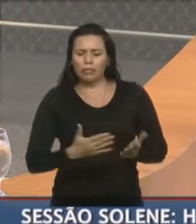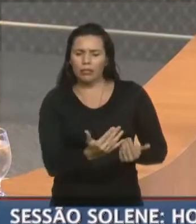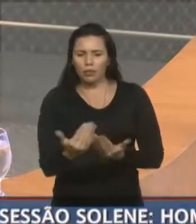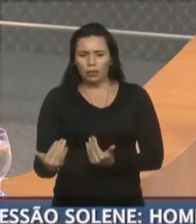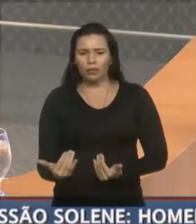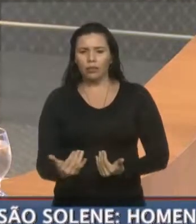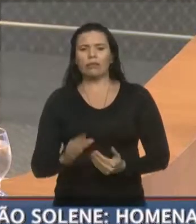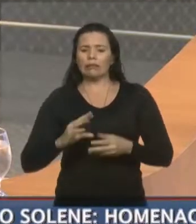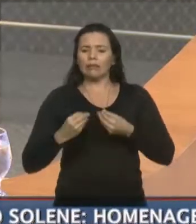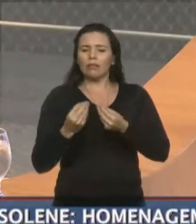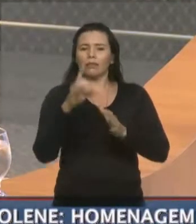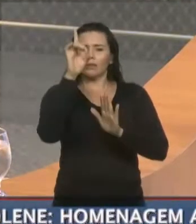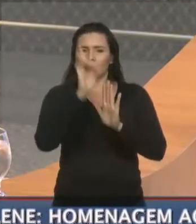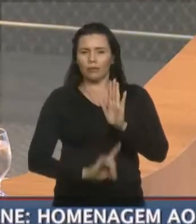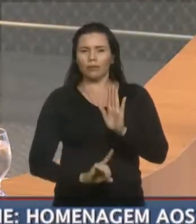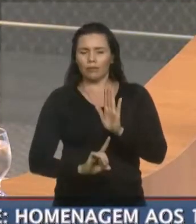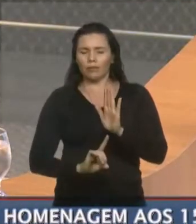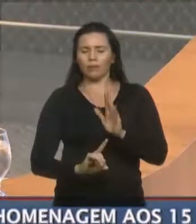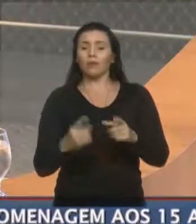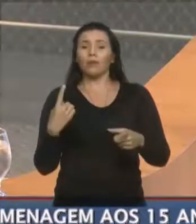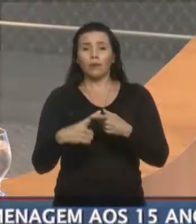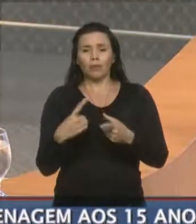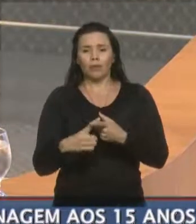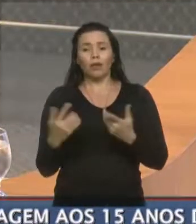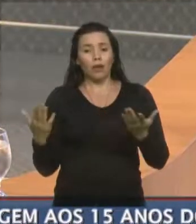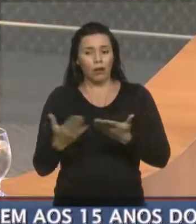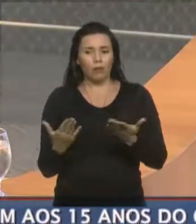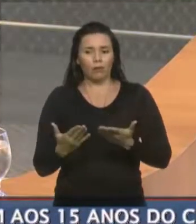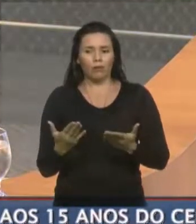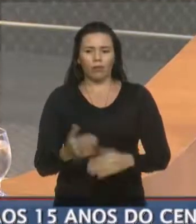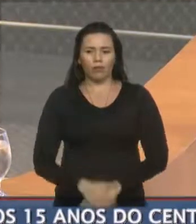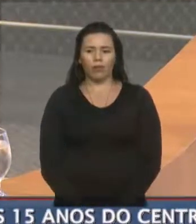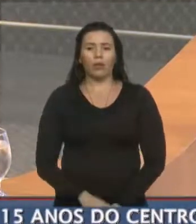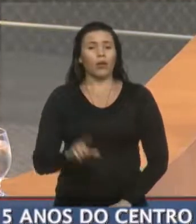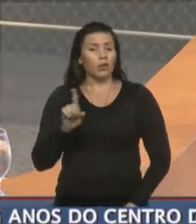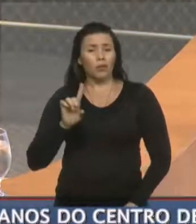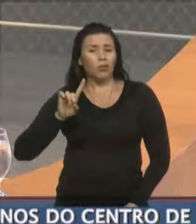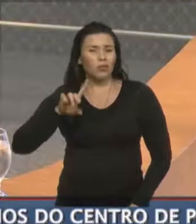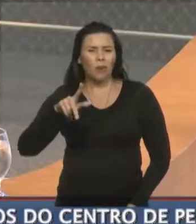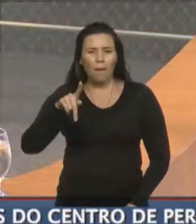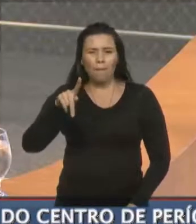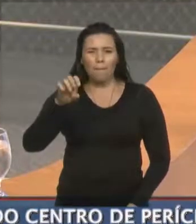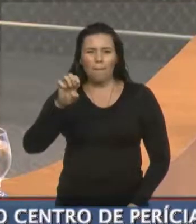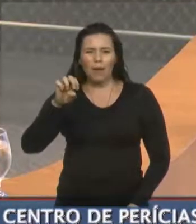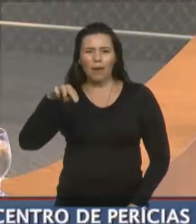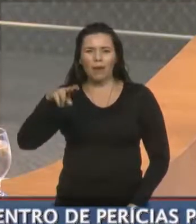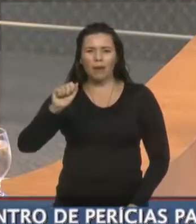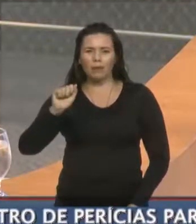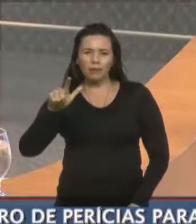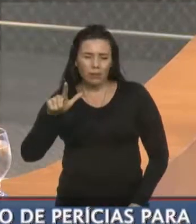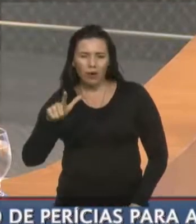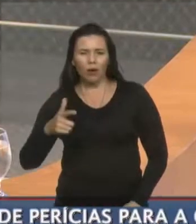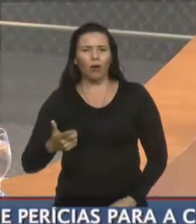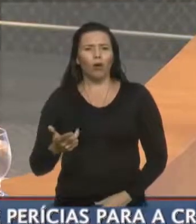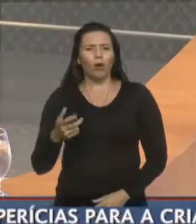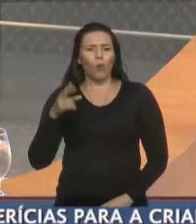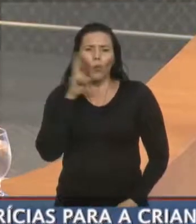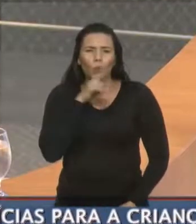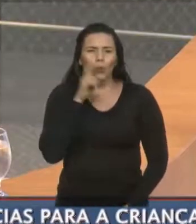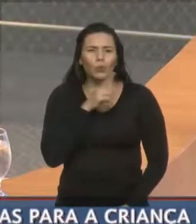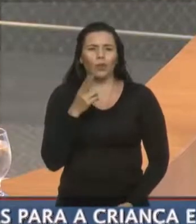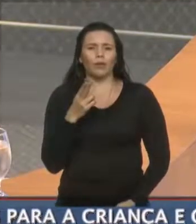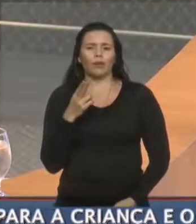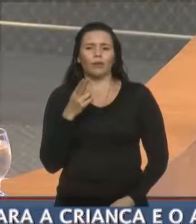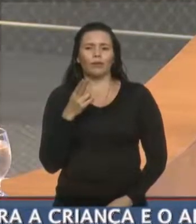direitos, pois faz com que o processo penal, além de ser um processo mais célere, mais eficiente, com